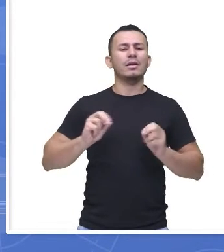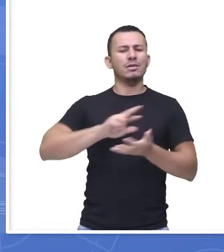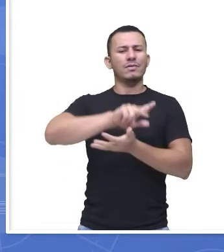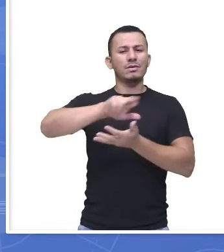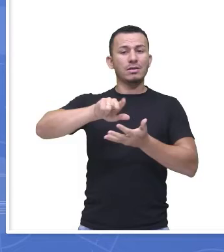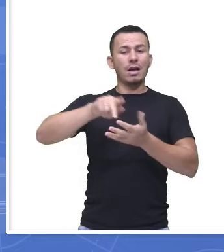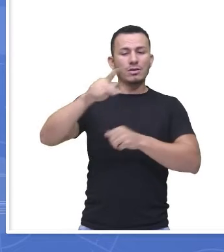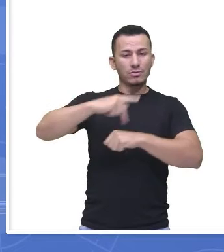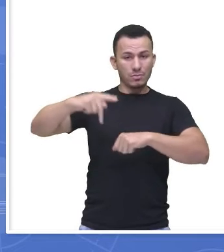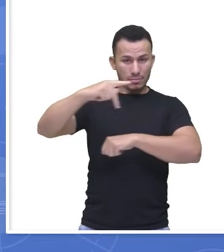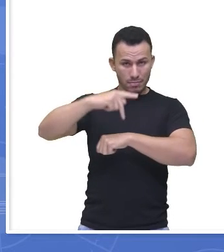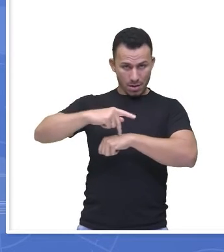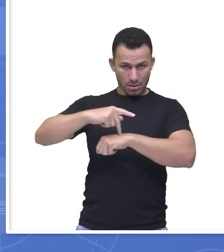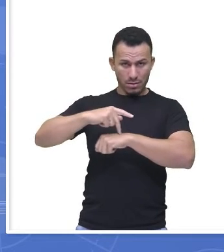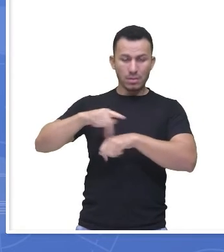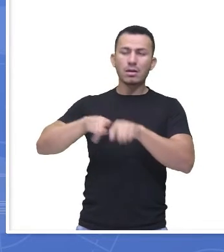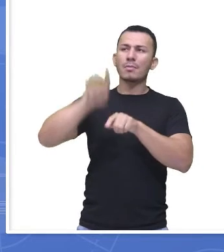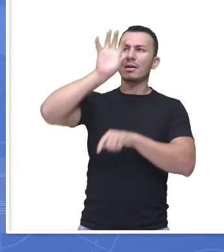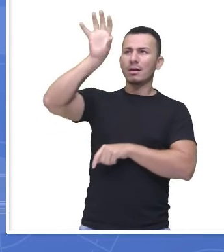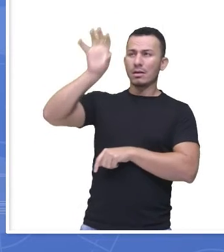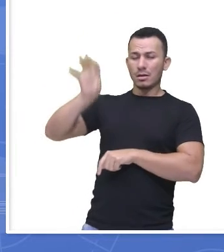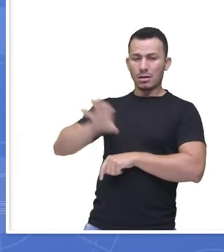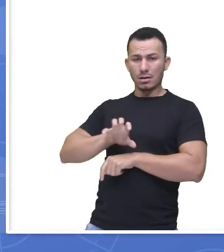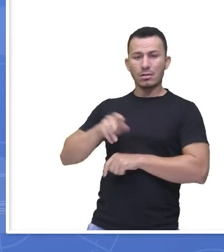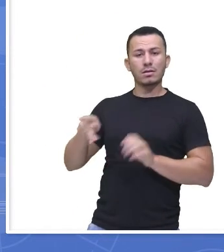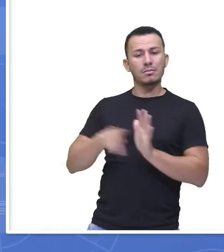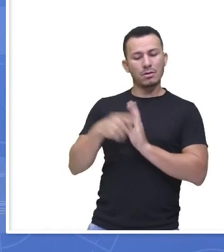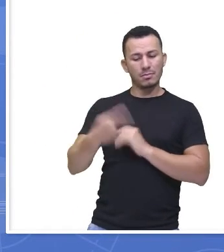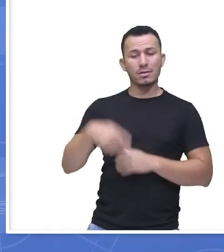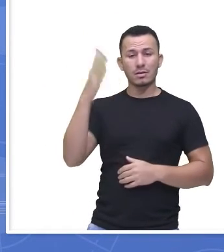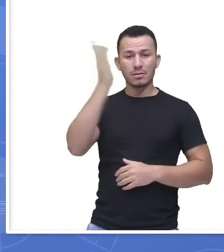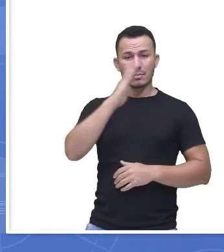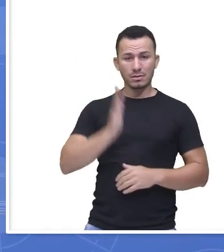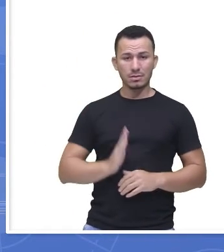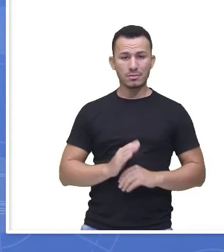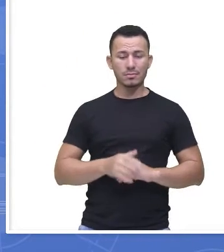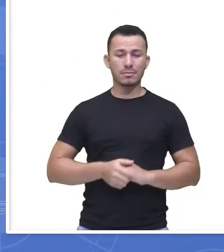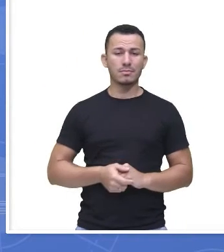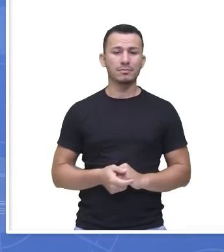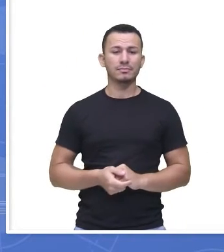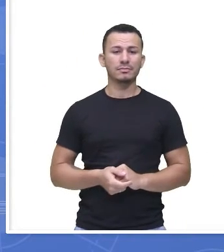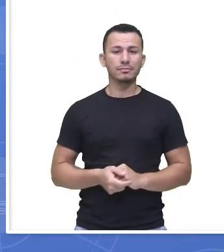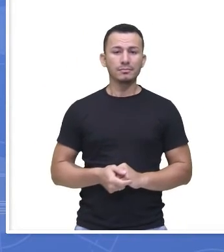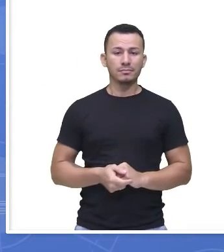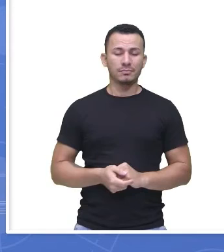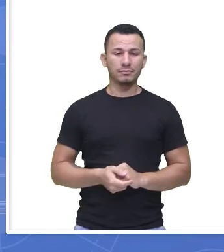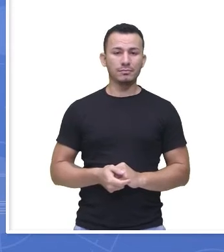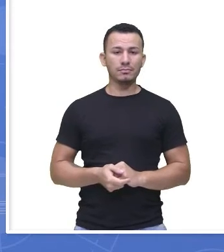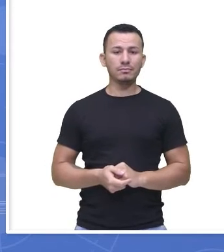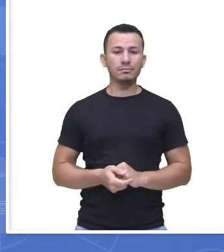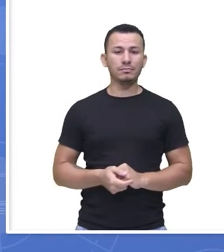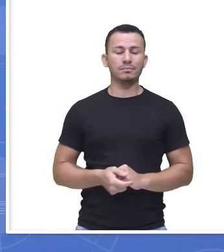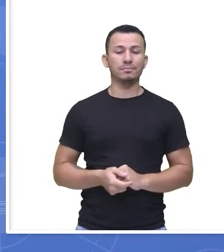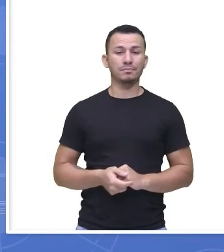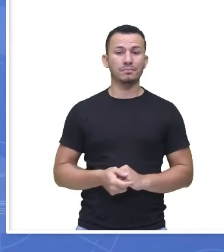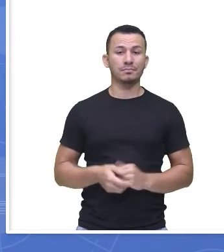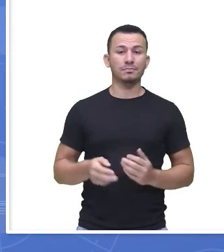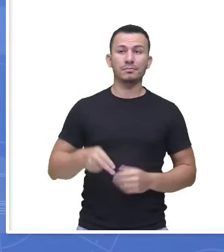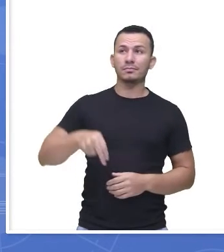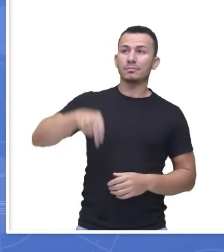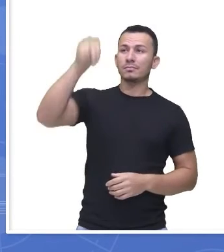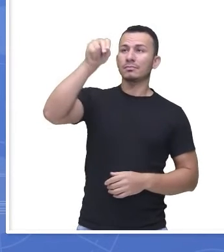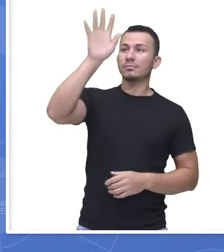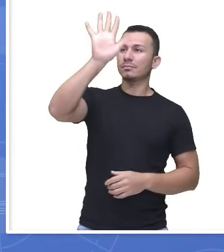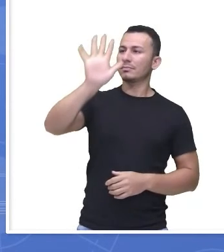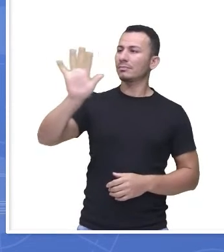regiões geopolíticas e a diversidade cultural no Brasil. Vejam lá. Então, nós vamos começar aí com a nossa região